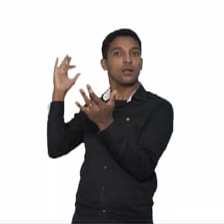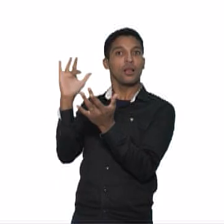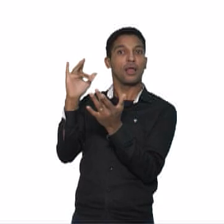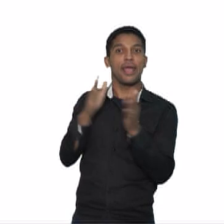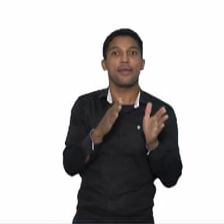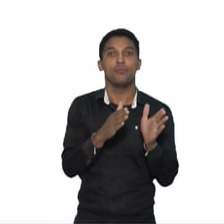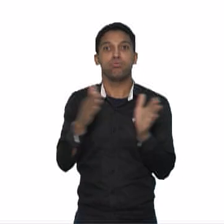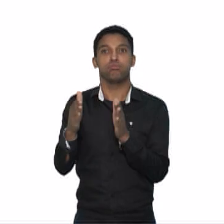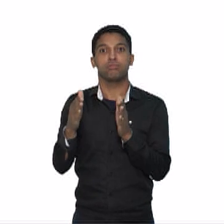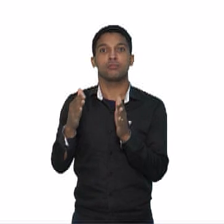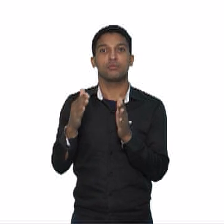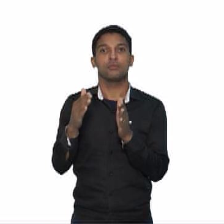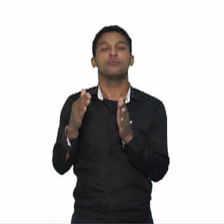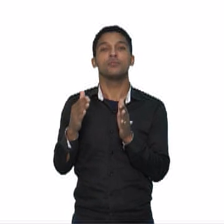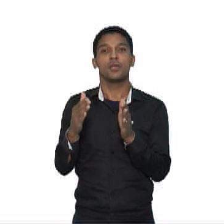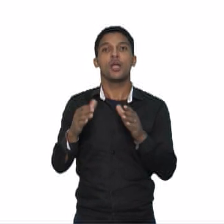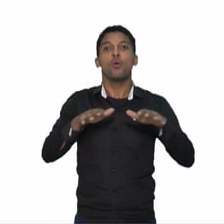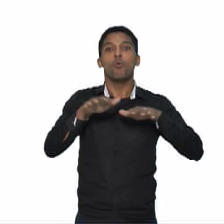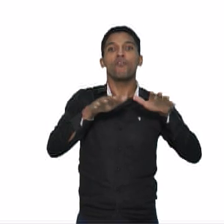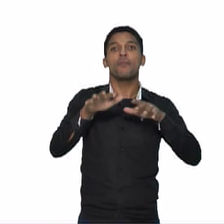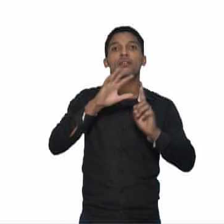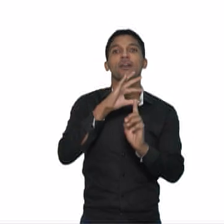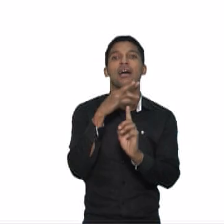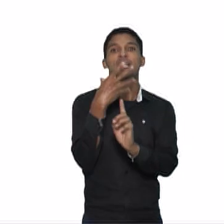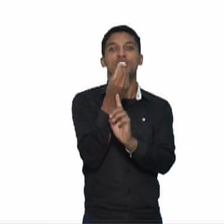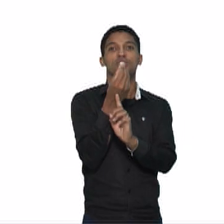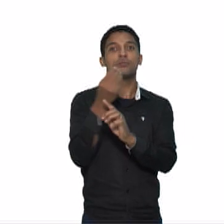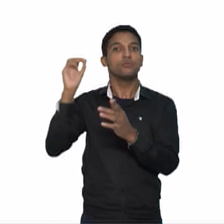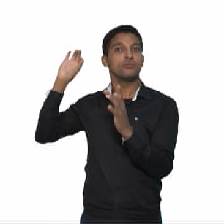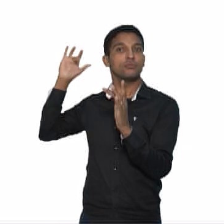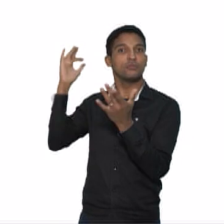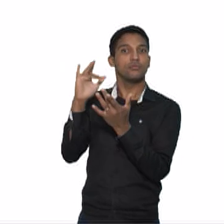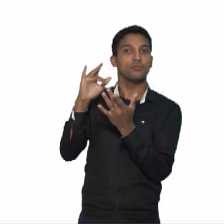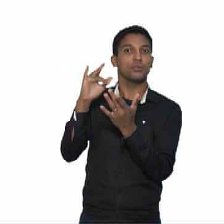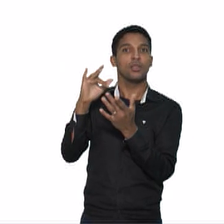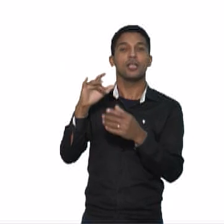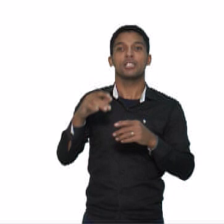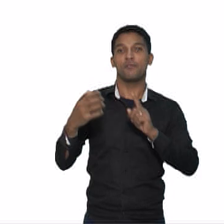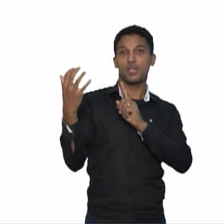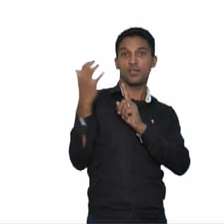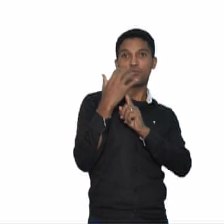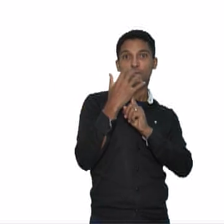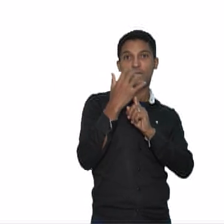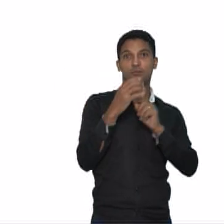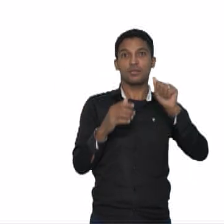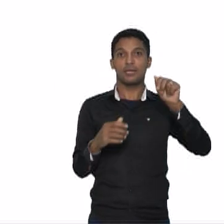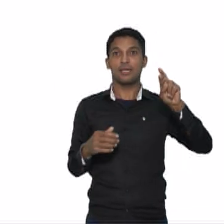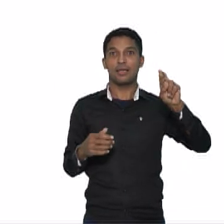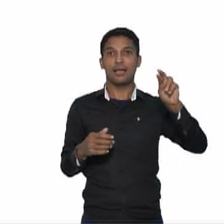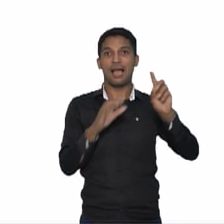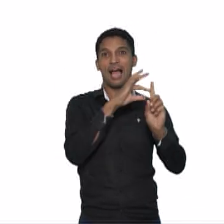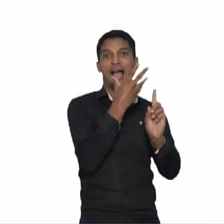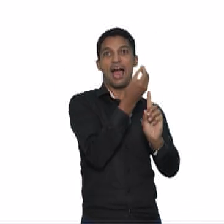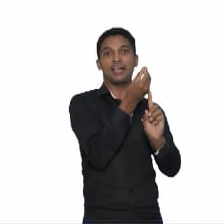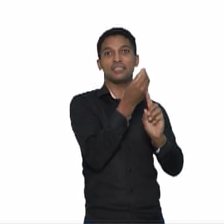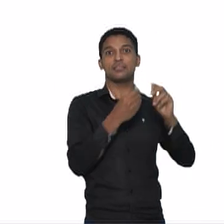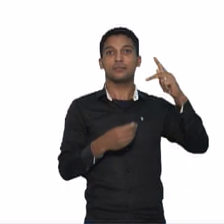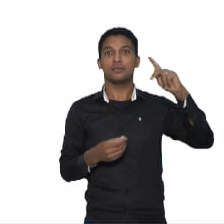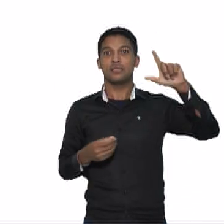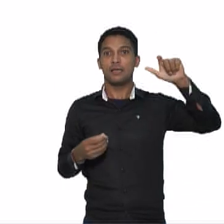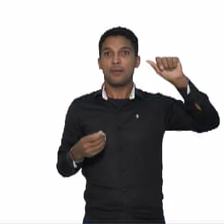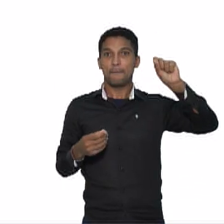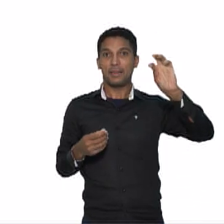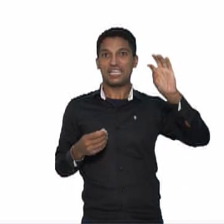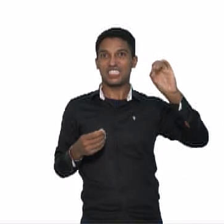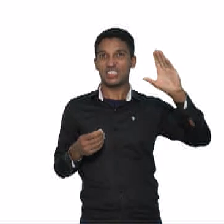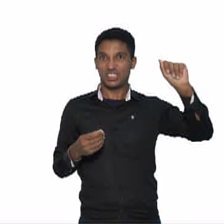as principais características do movimento artístico neoclassicismo, suas influências nas artes plásticas e arquitetura, dando ênfase aos principais artistas